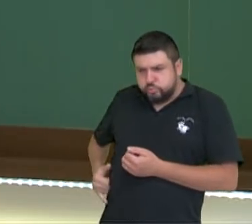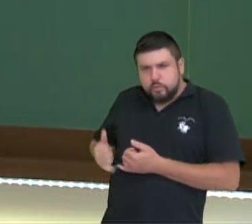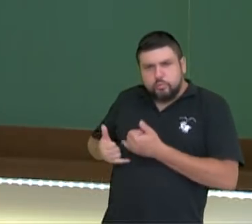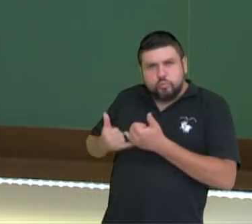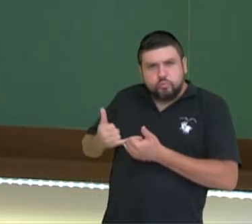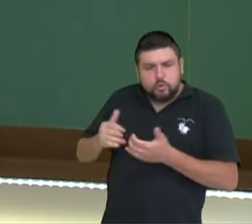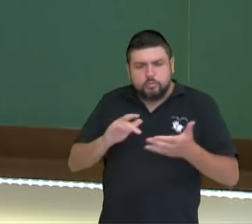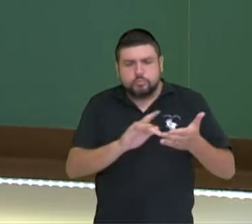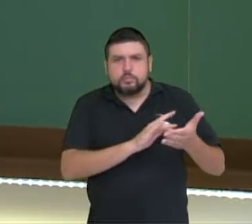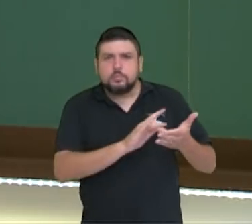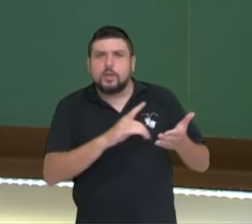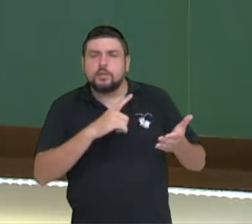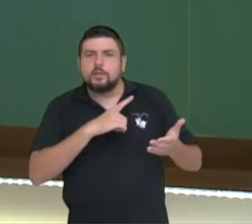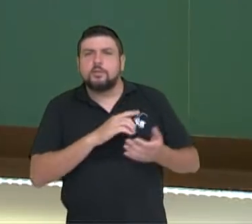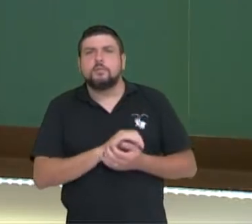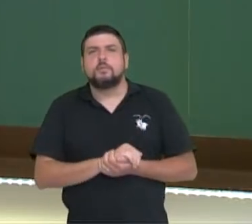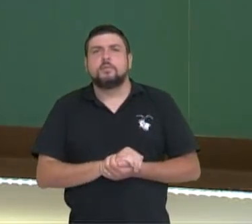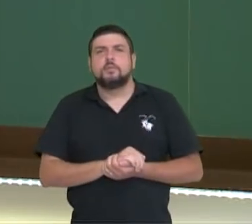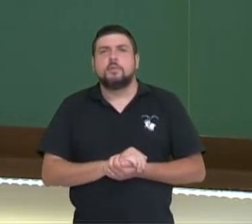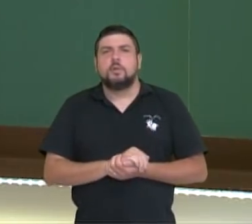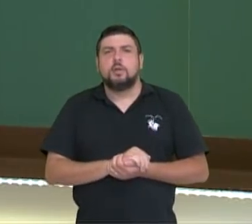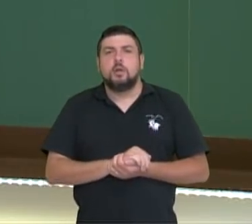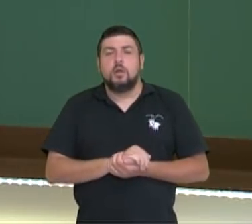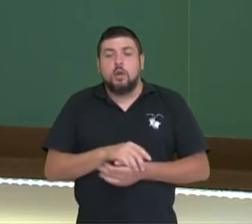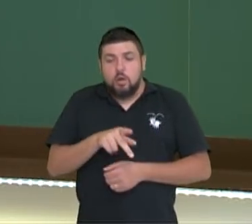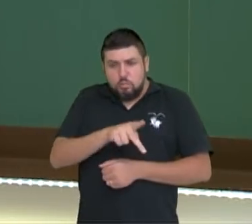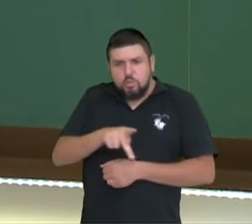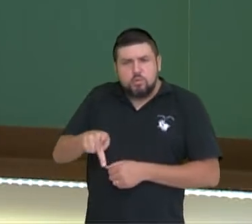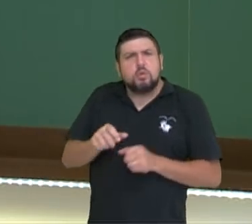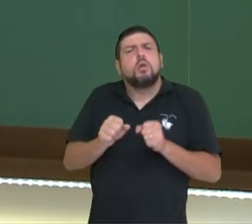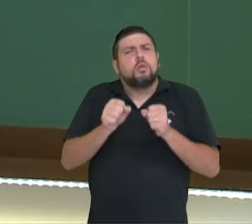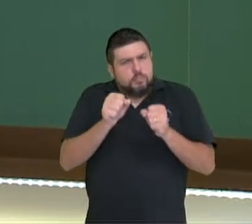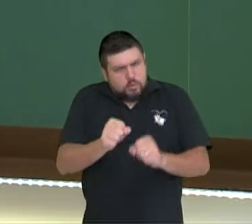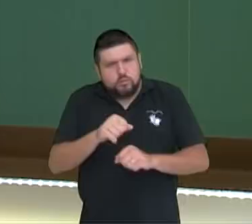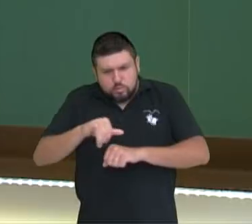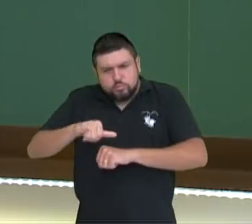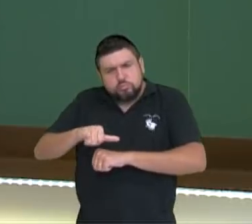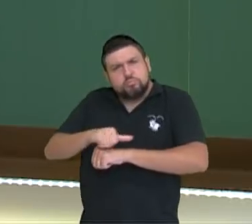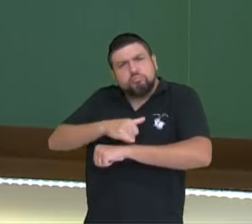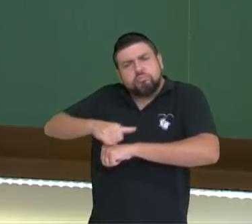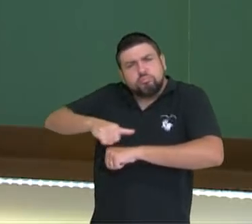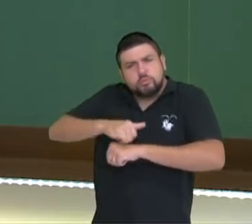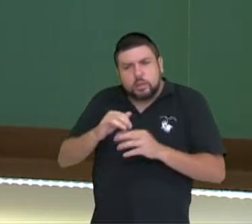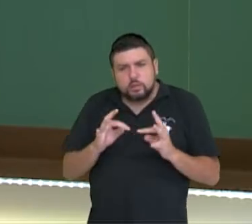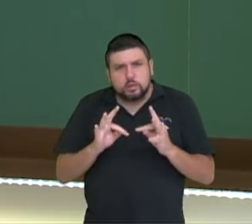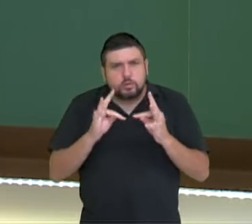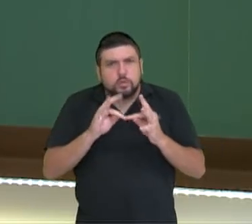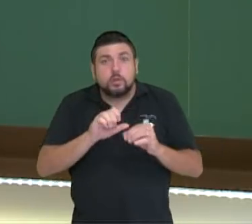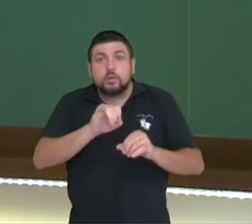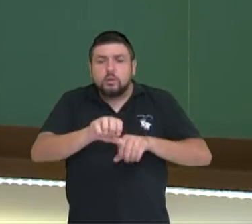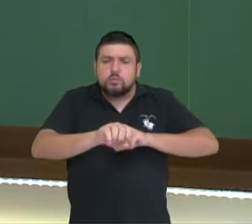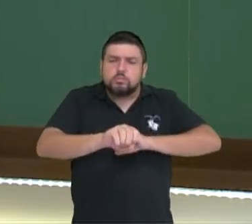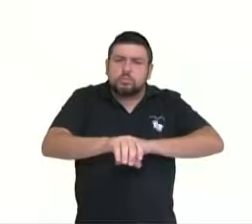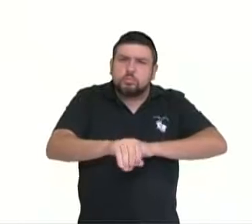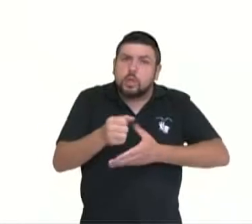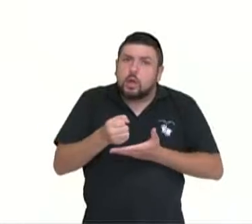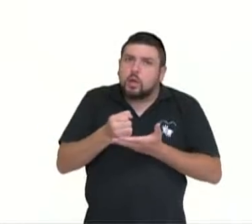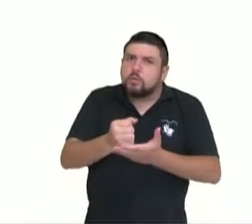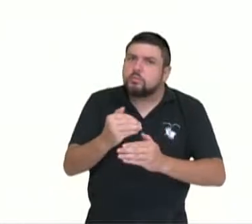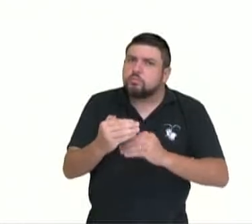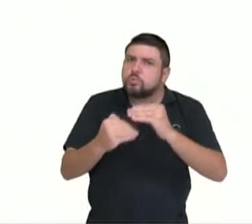smartphones. Também é verdadeiro que o professor deve fazer uso de recursos tecnológicos quando estes realmente fizerem a